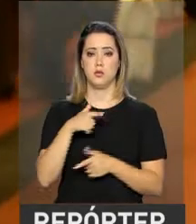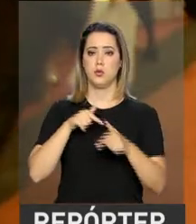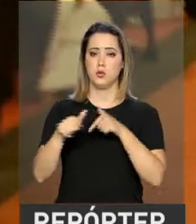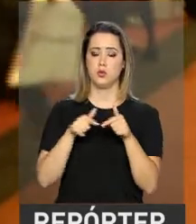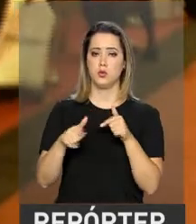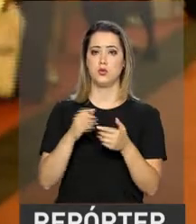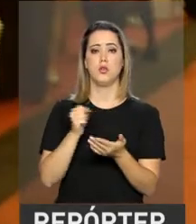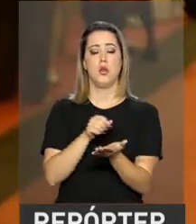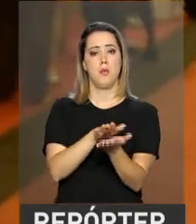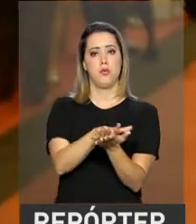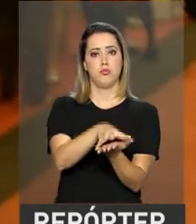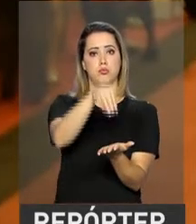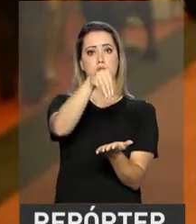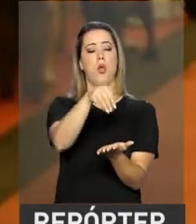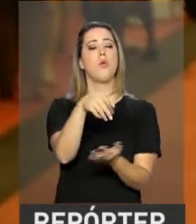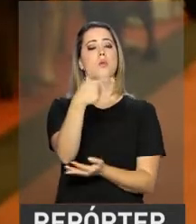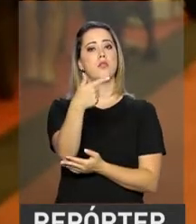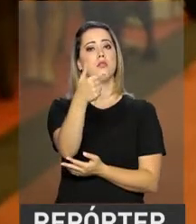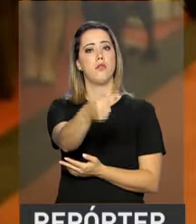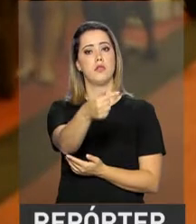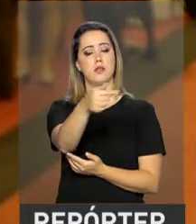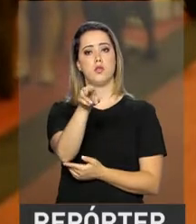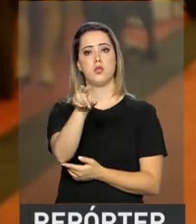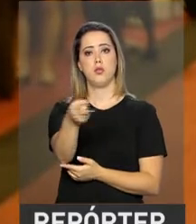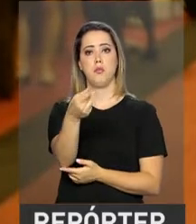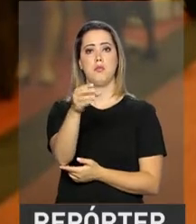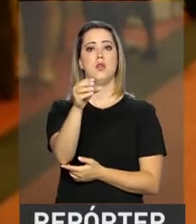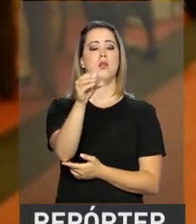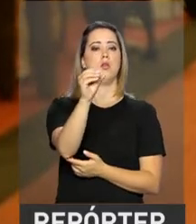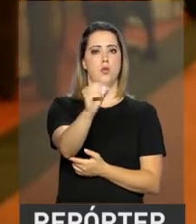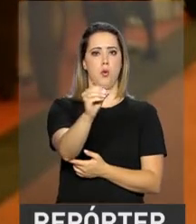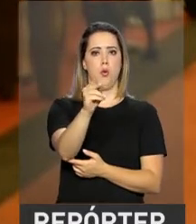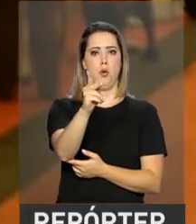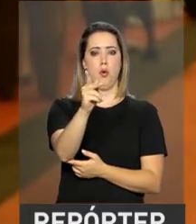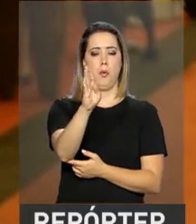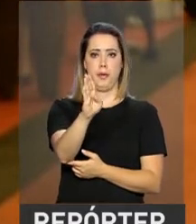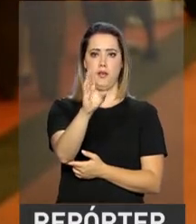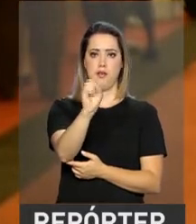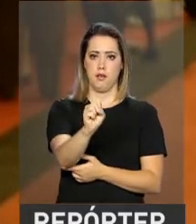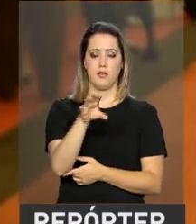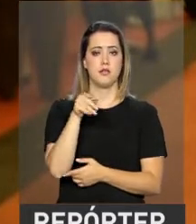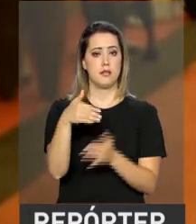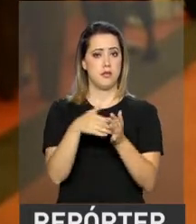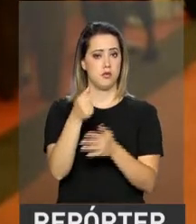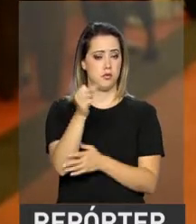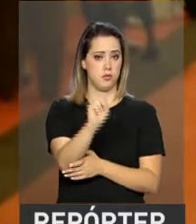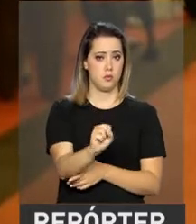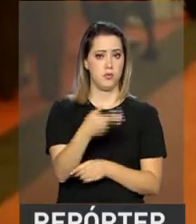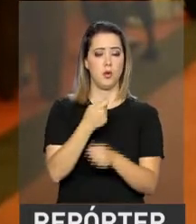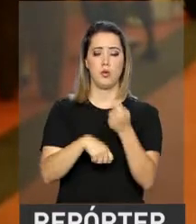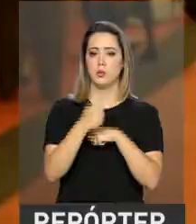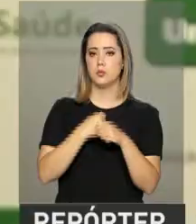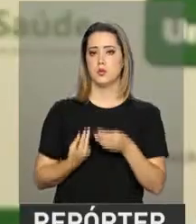27 mil peças que faltam até o fim de 2016 8 uma medida que além de eficiência deve gerar ainda mais a economia de recursos